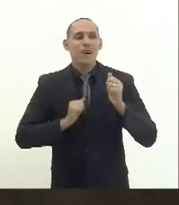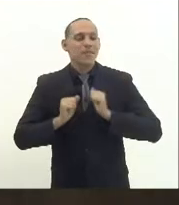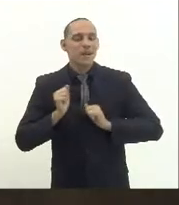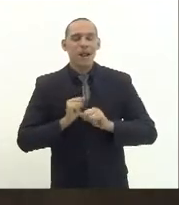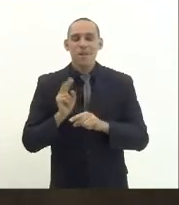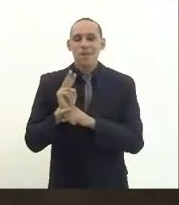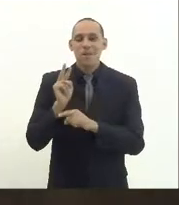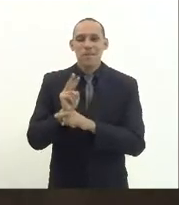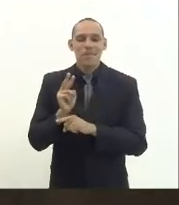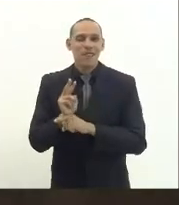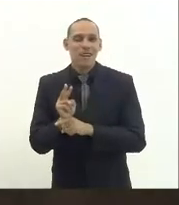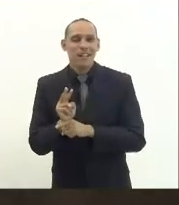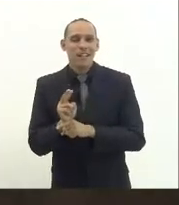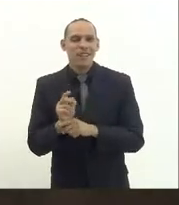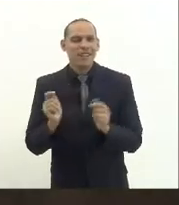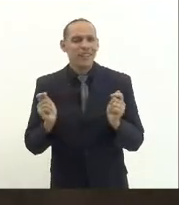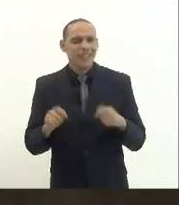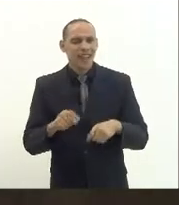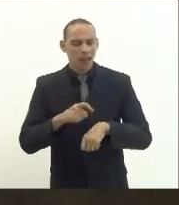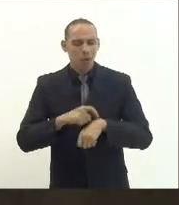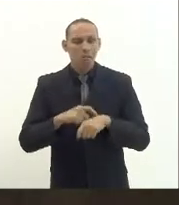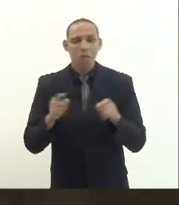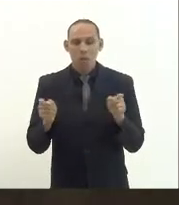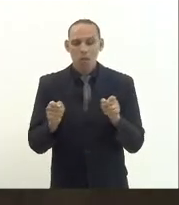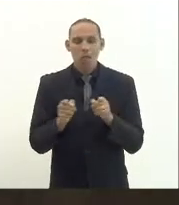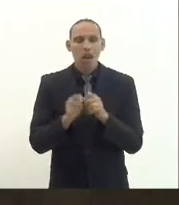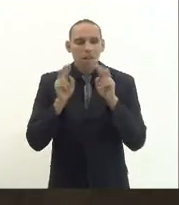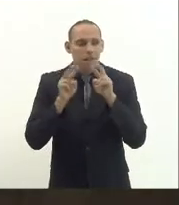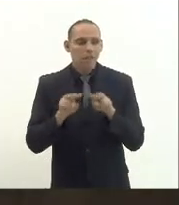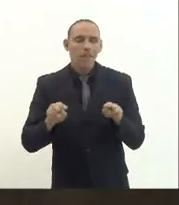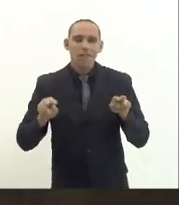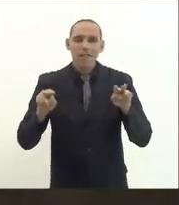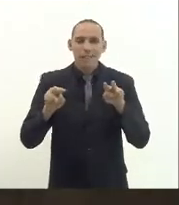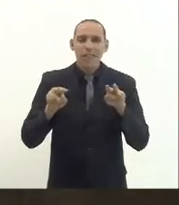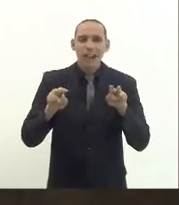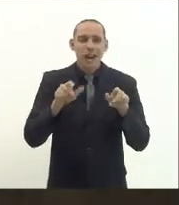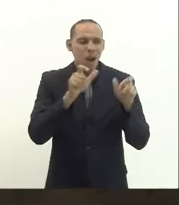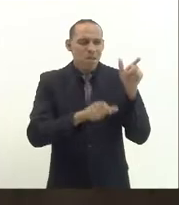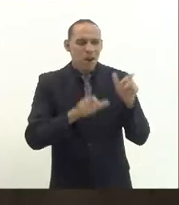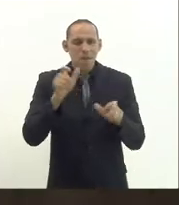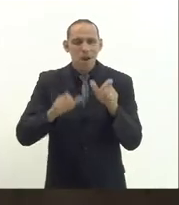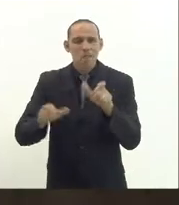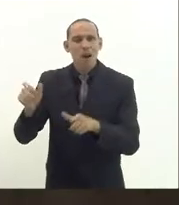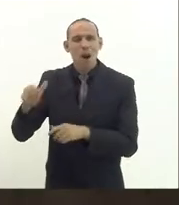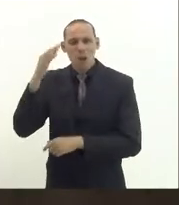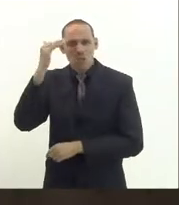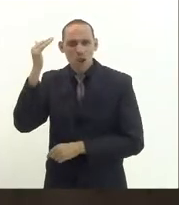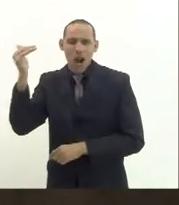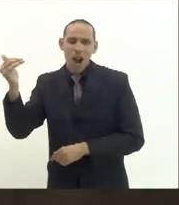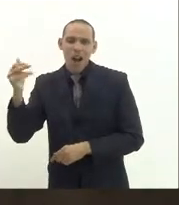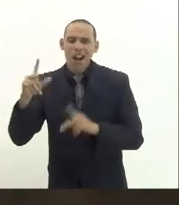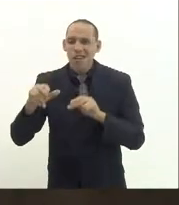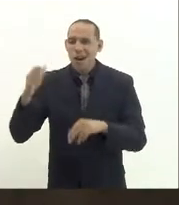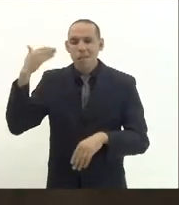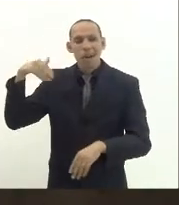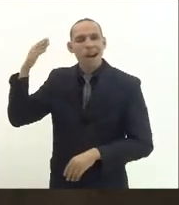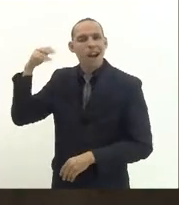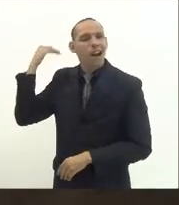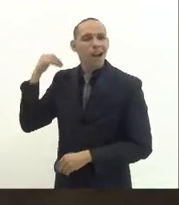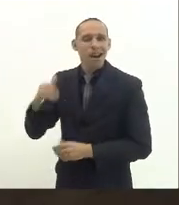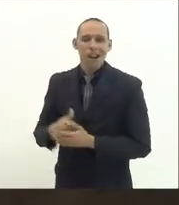Botafogo possa um pouco tempo ver grandes craques como teve o Botafogo no passado